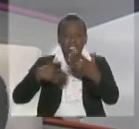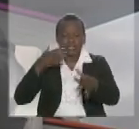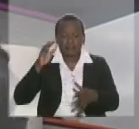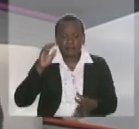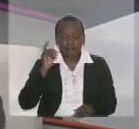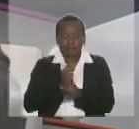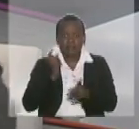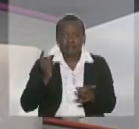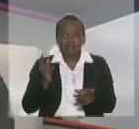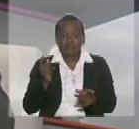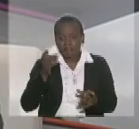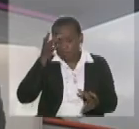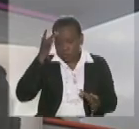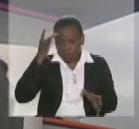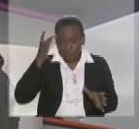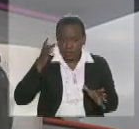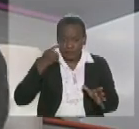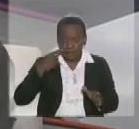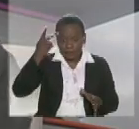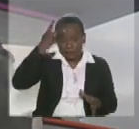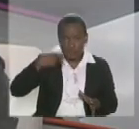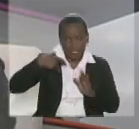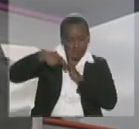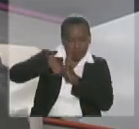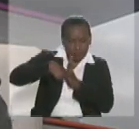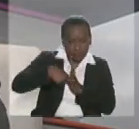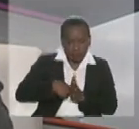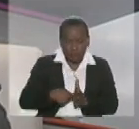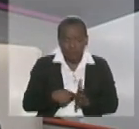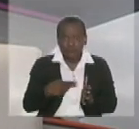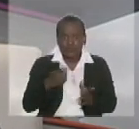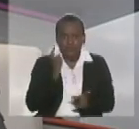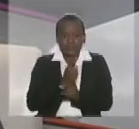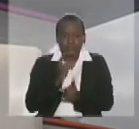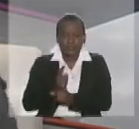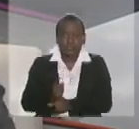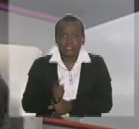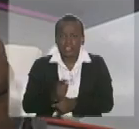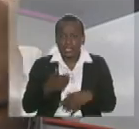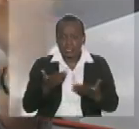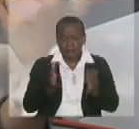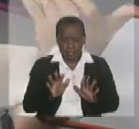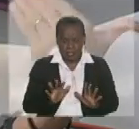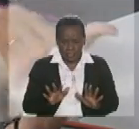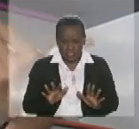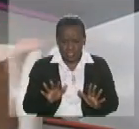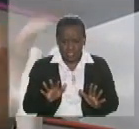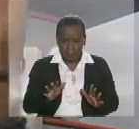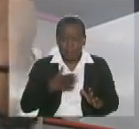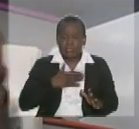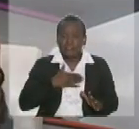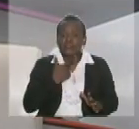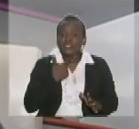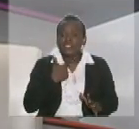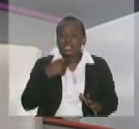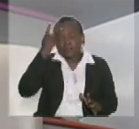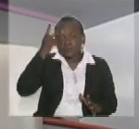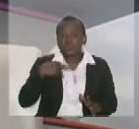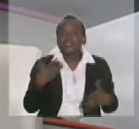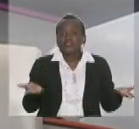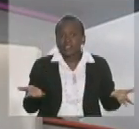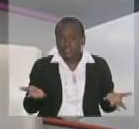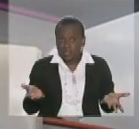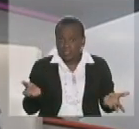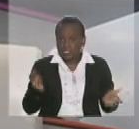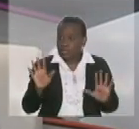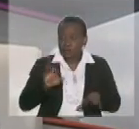tantas... Quem mergulha numa de autoconhecimento, né, e tudo, acaba vendo que, calma, peraí, cadê minha motivação